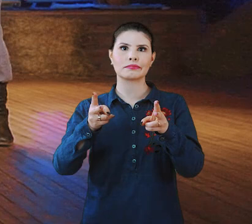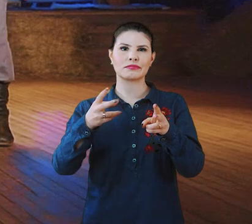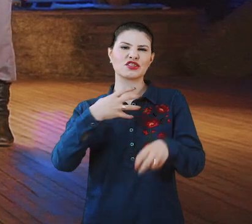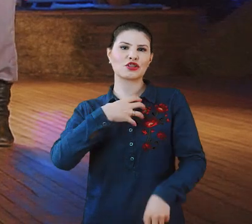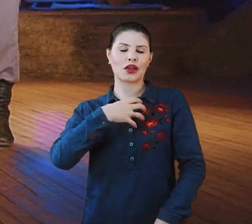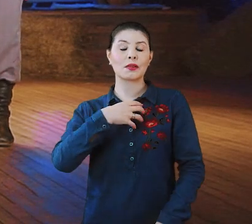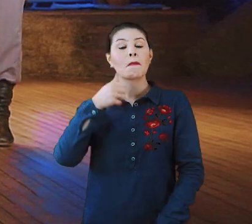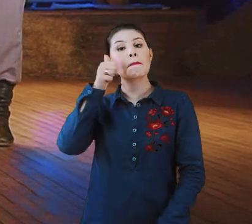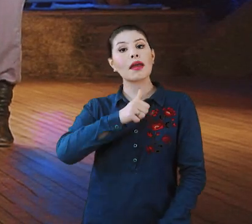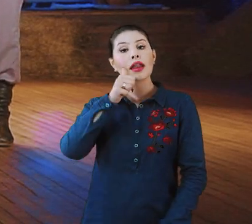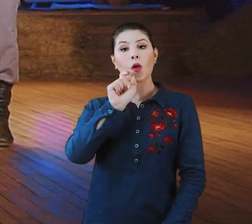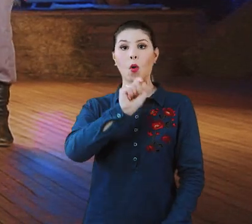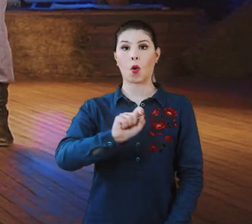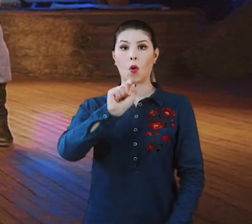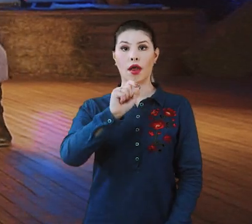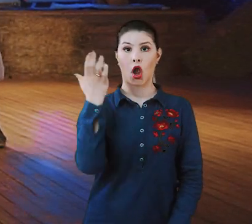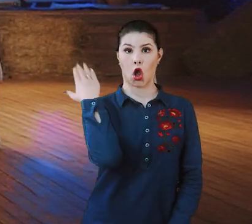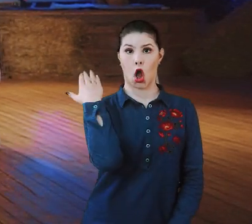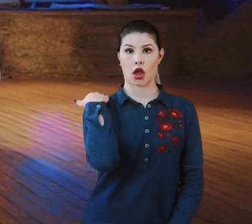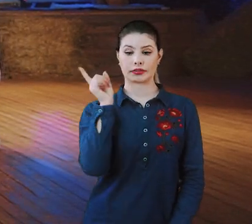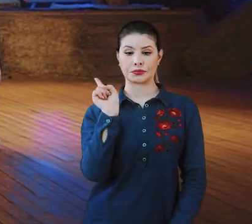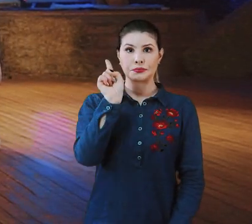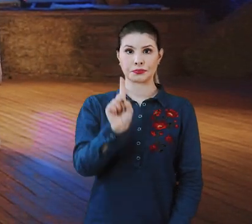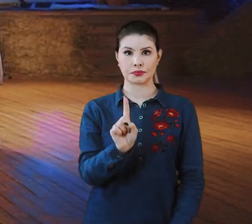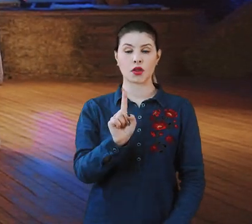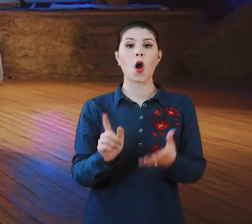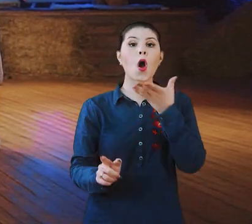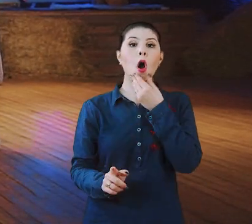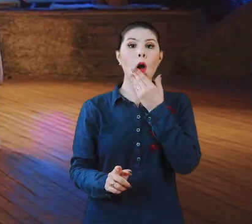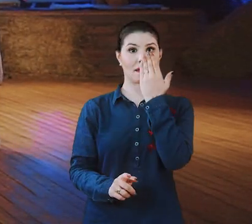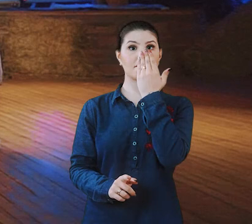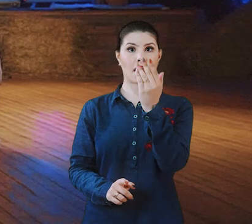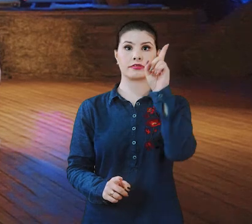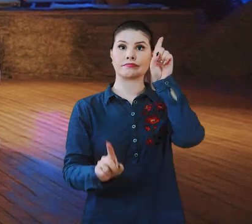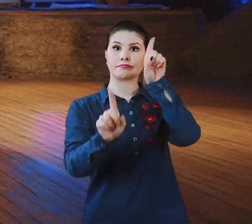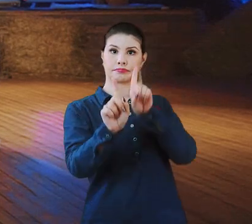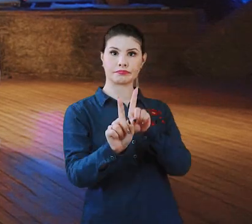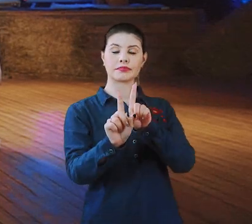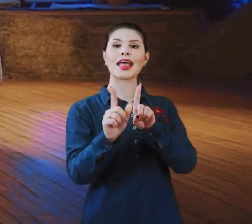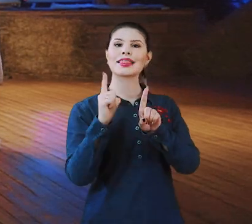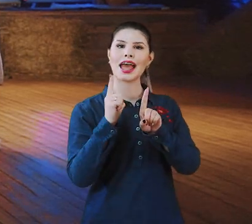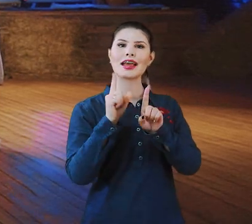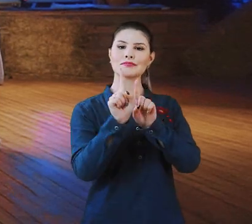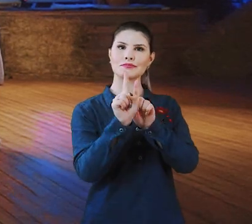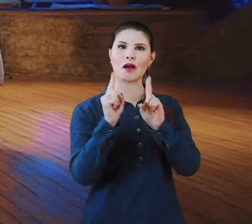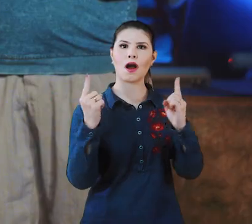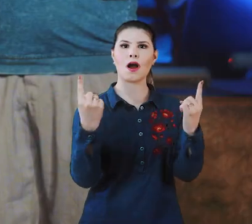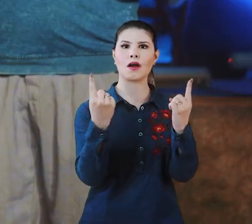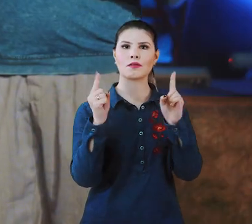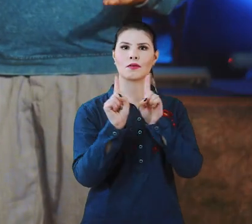as meninas vão ficar de costas para o centro e os homens de frente para as meninas, formando uma nova roda por fora